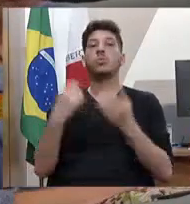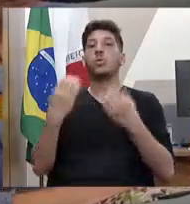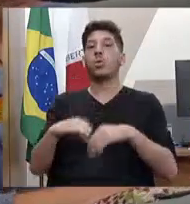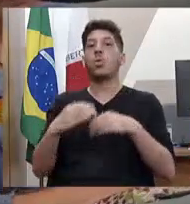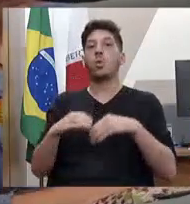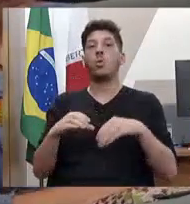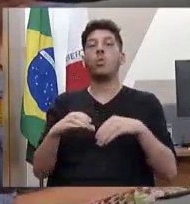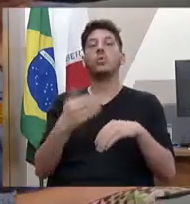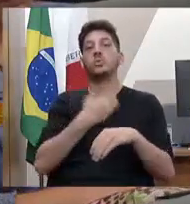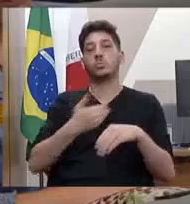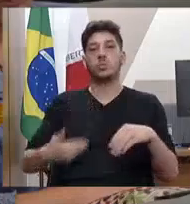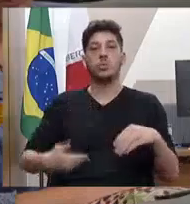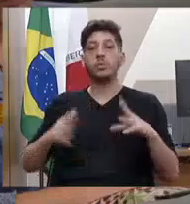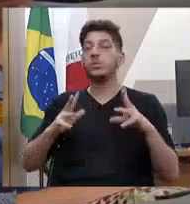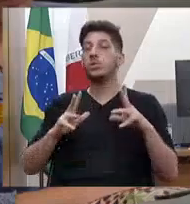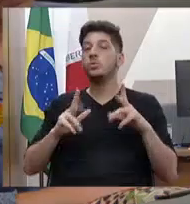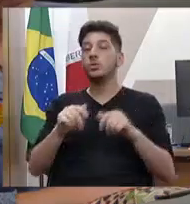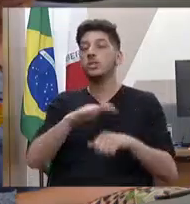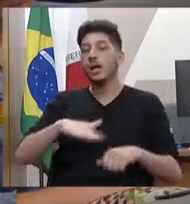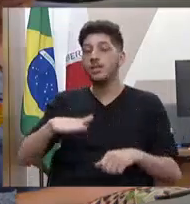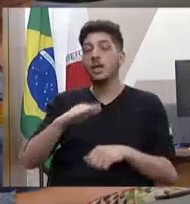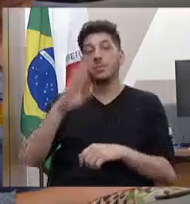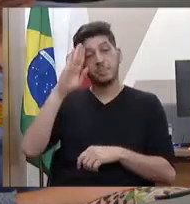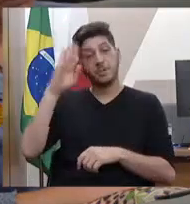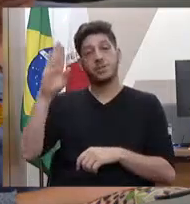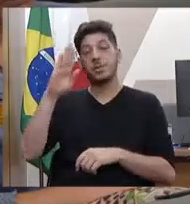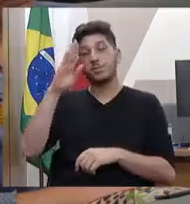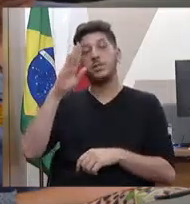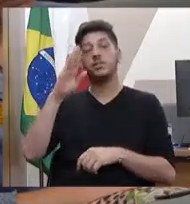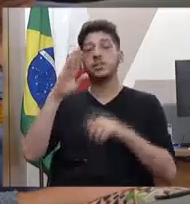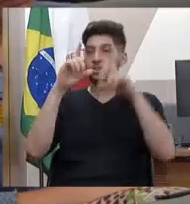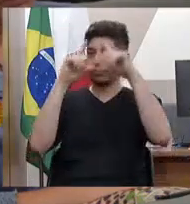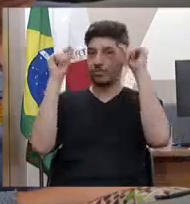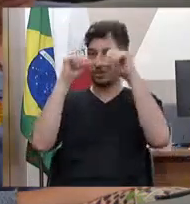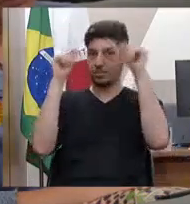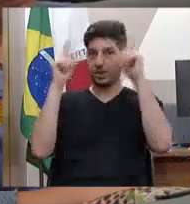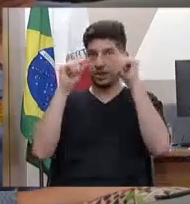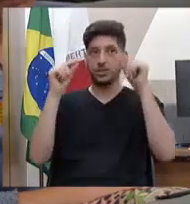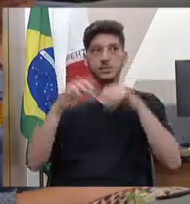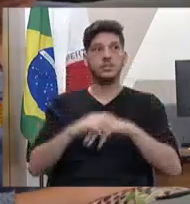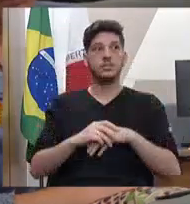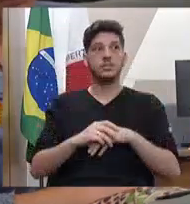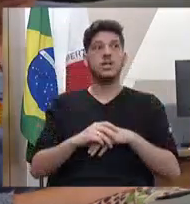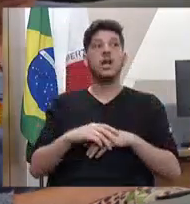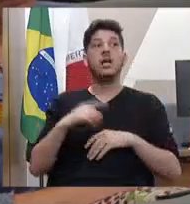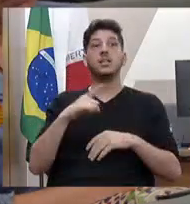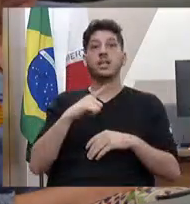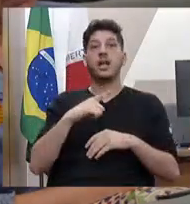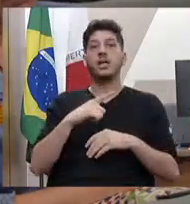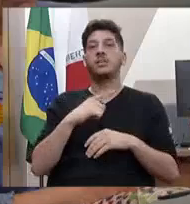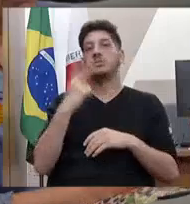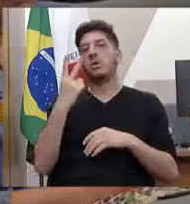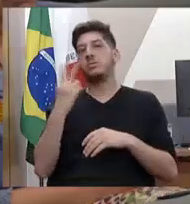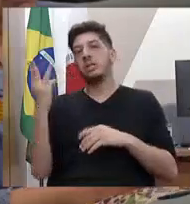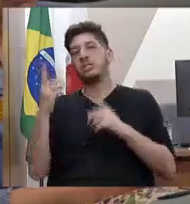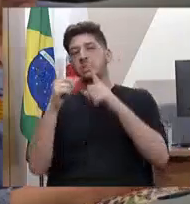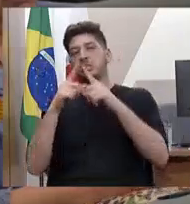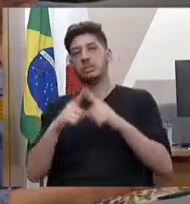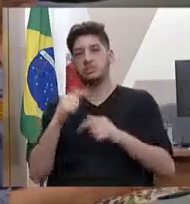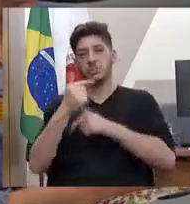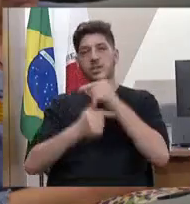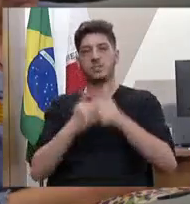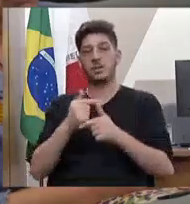áreas principalmente para enfermagem a enfermagem ela tem dois a três vínculos empregatício a enfermagem a maioria